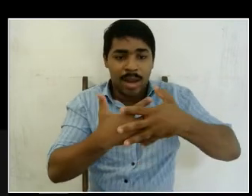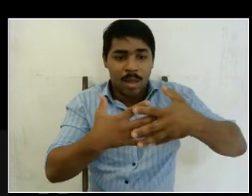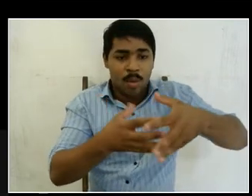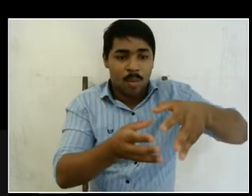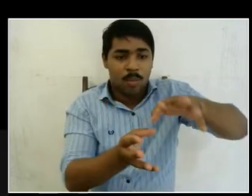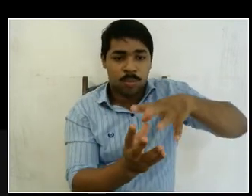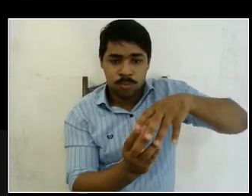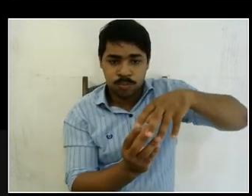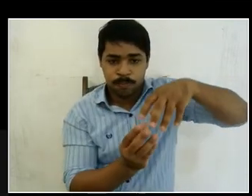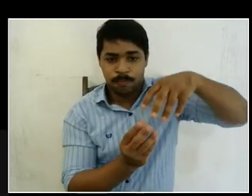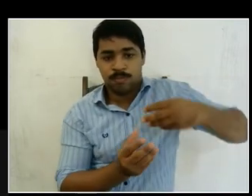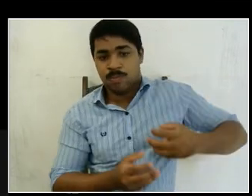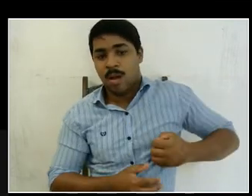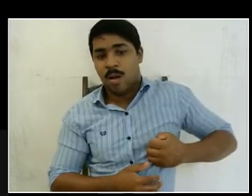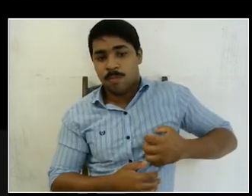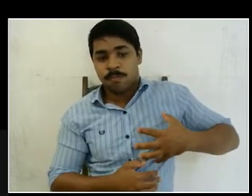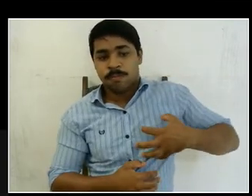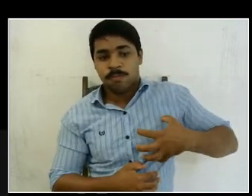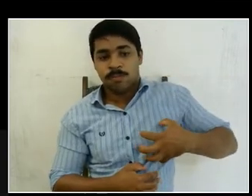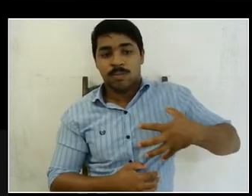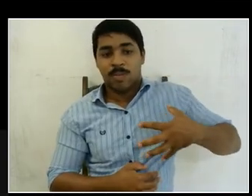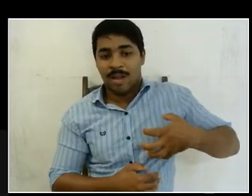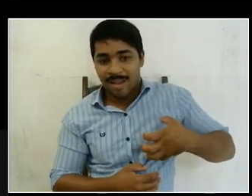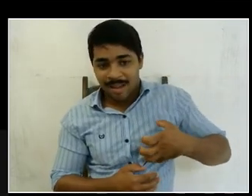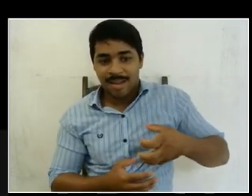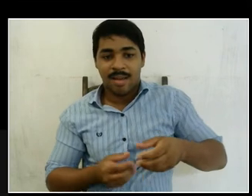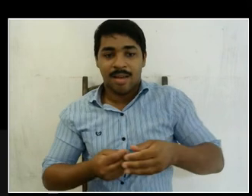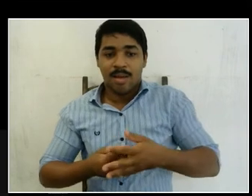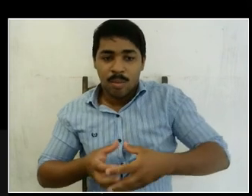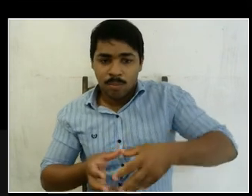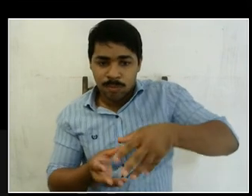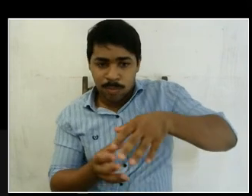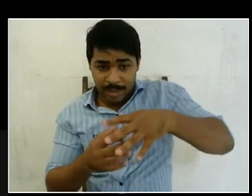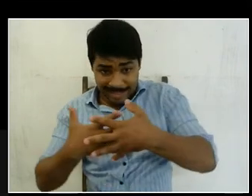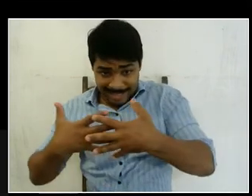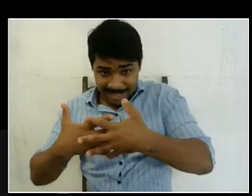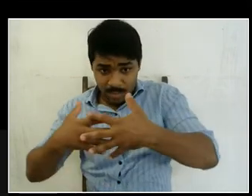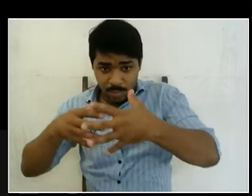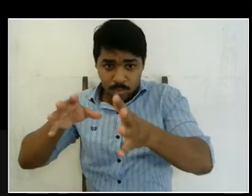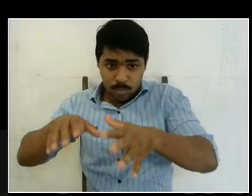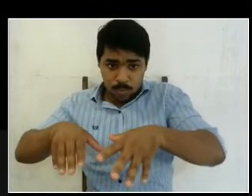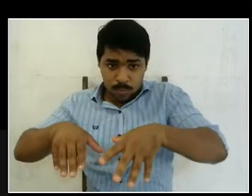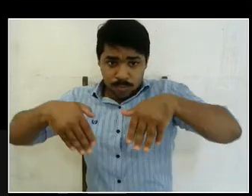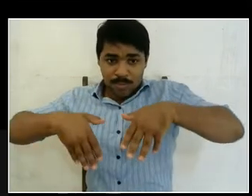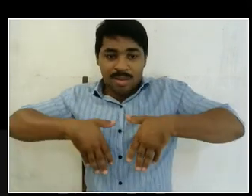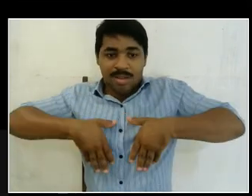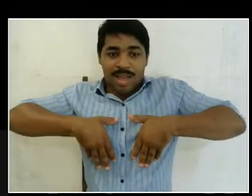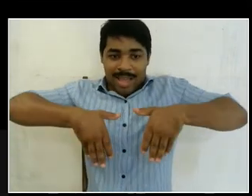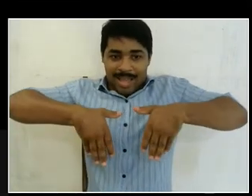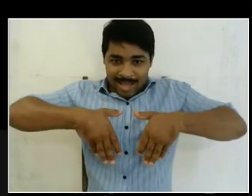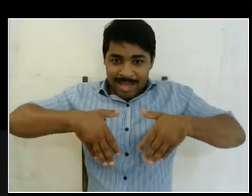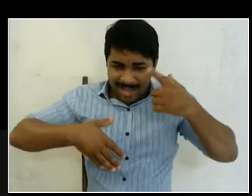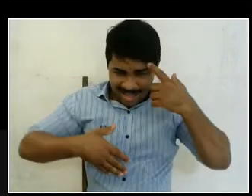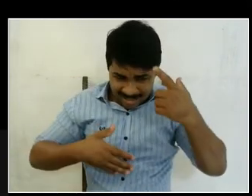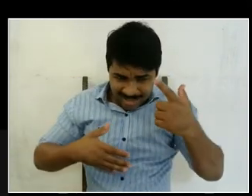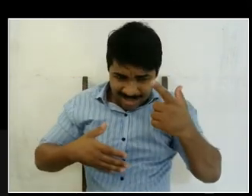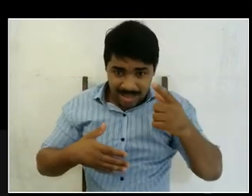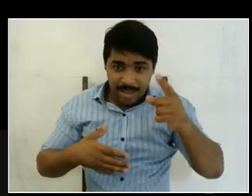Então, aqui nós temos o estômago. Esse estômago, ele vai se juntar com outros órgãos, o fígado, né,